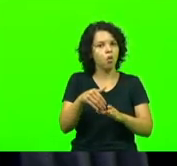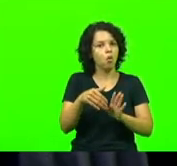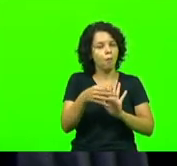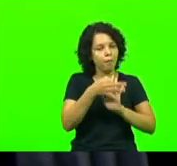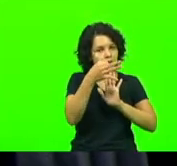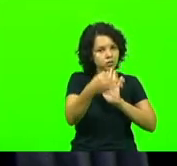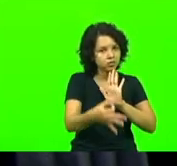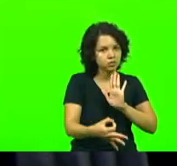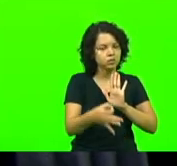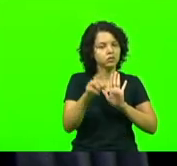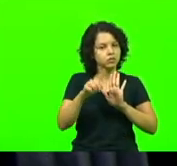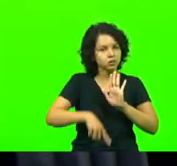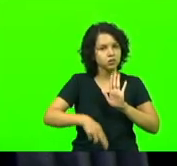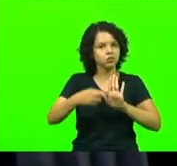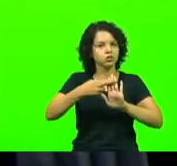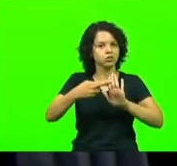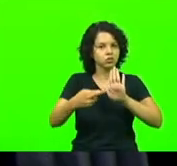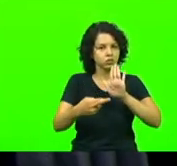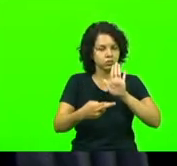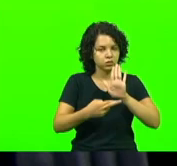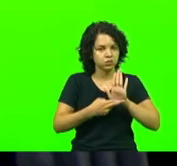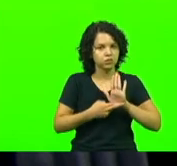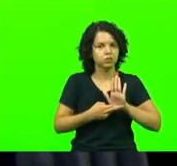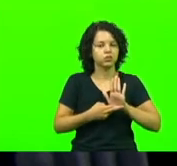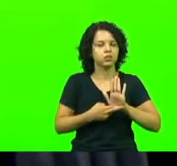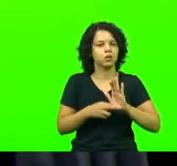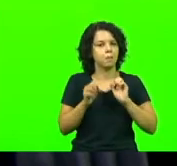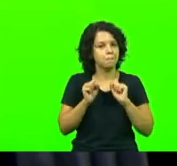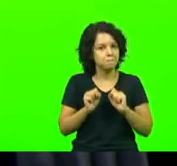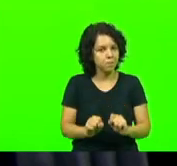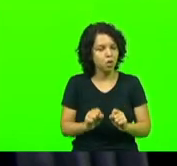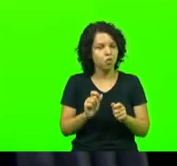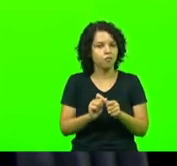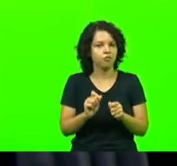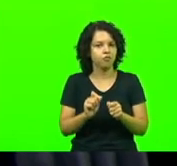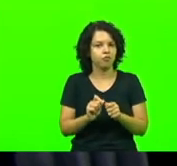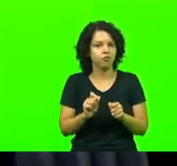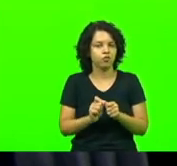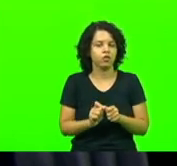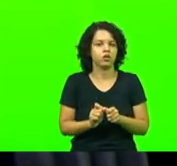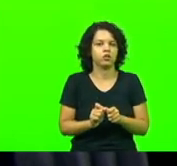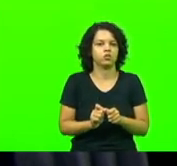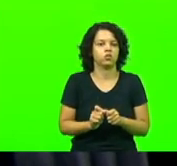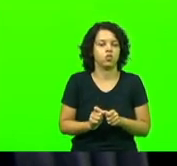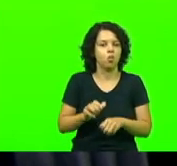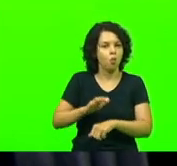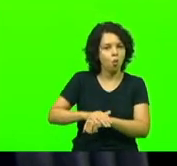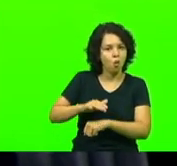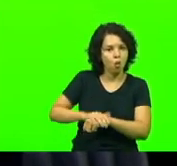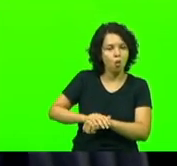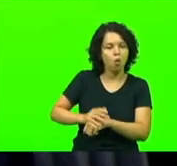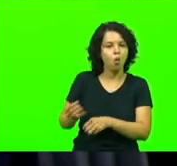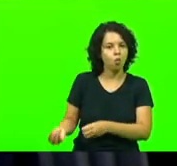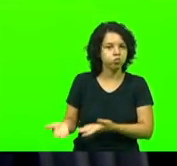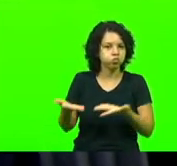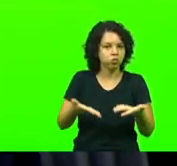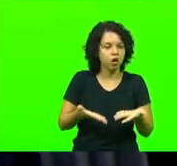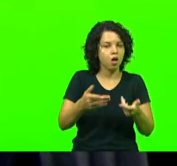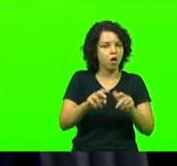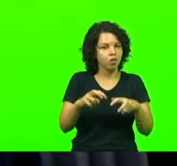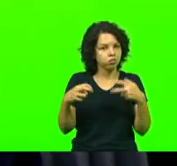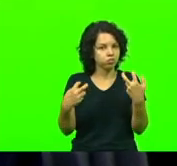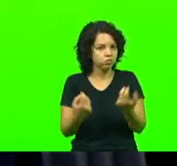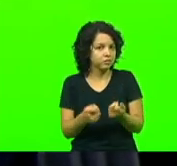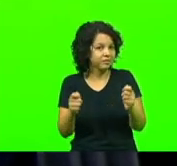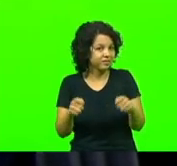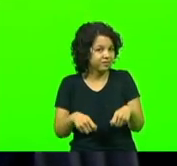que é regimentalmente pode ser feito do autor trazer ao plenário para dar a